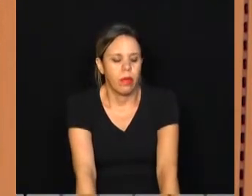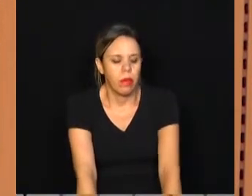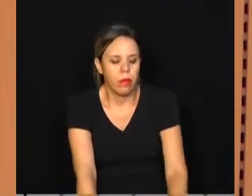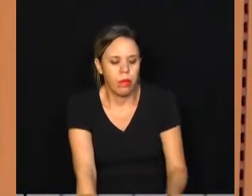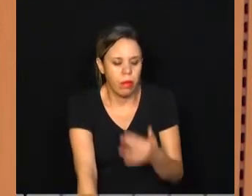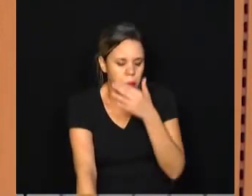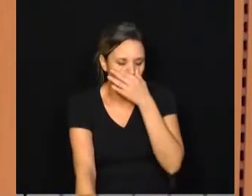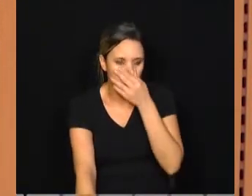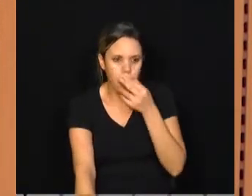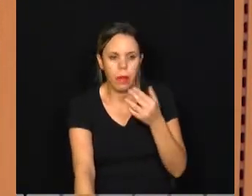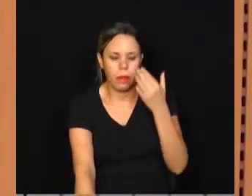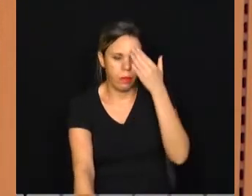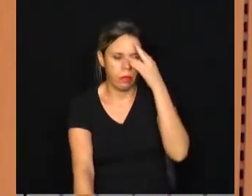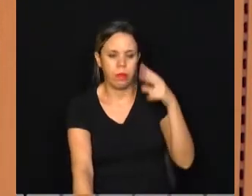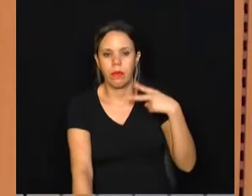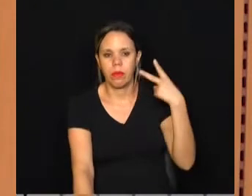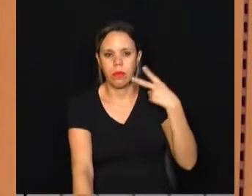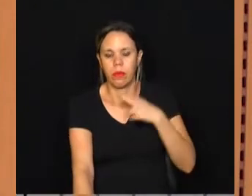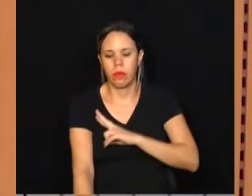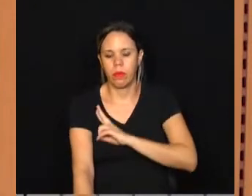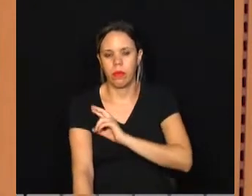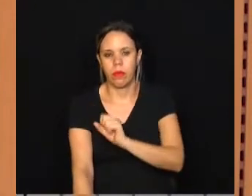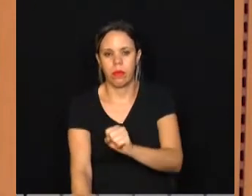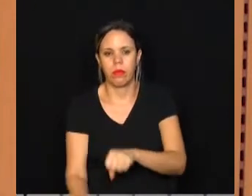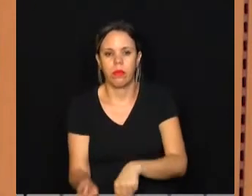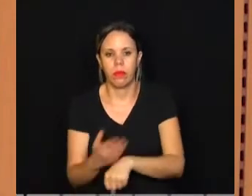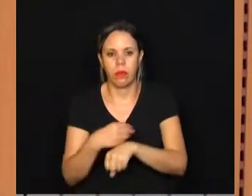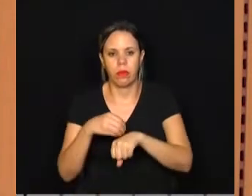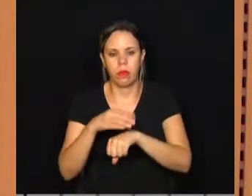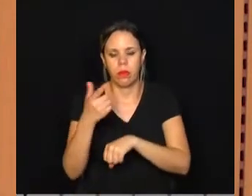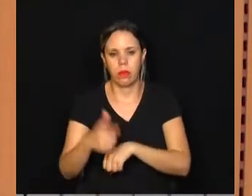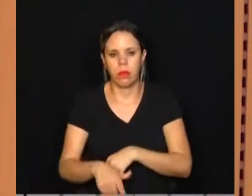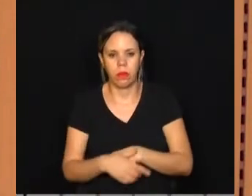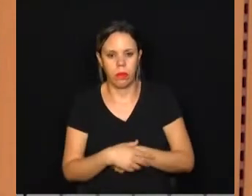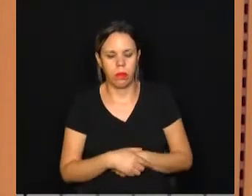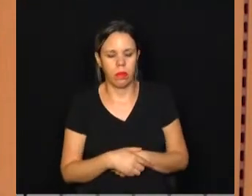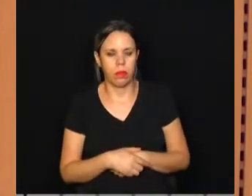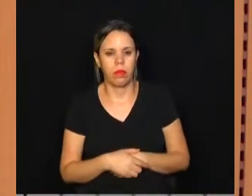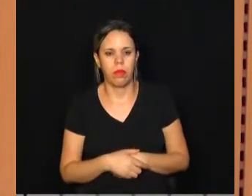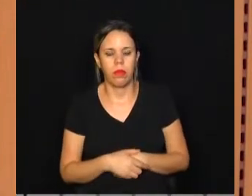Obrigado, vereador. Antes de passar para ti novamente, Tish,